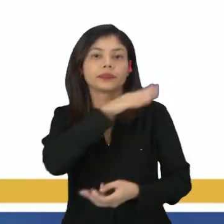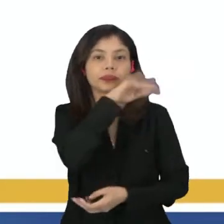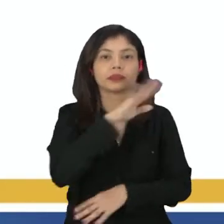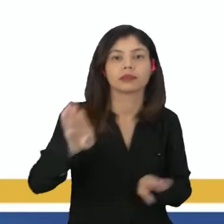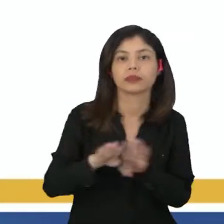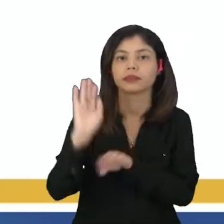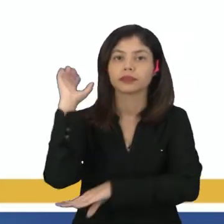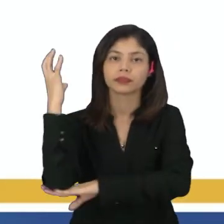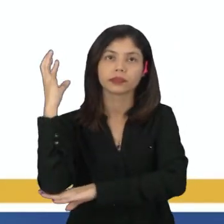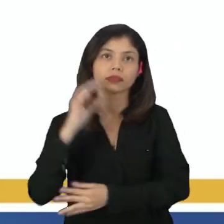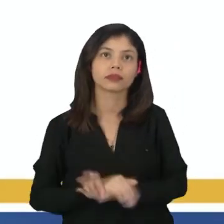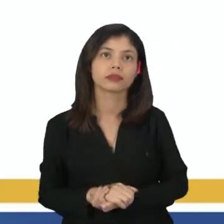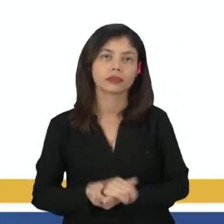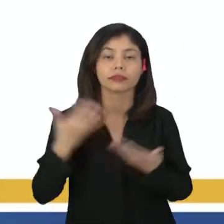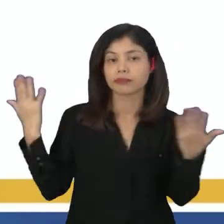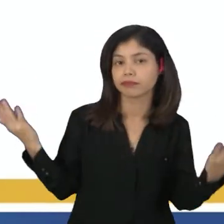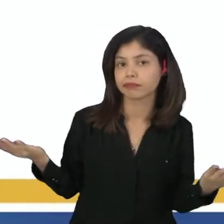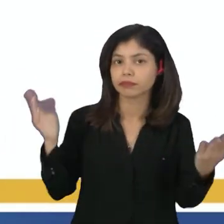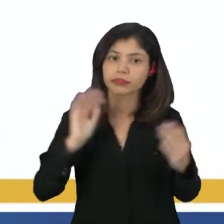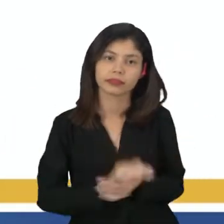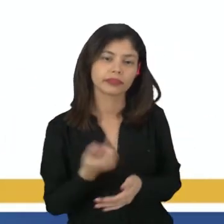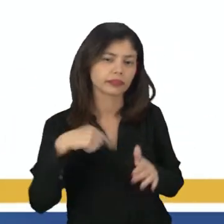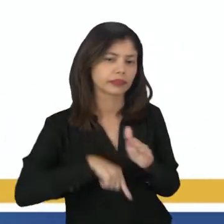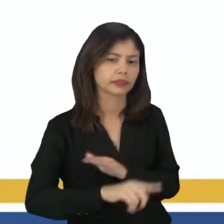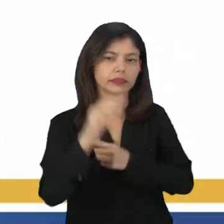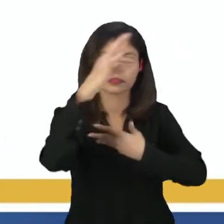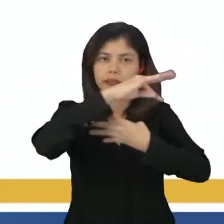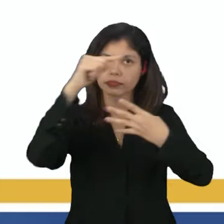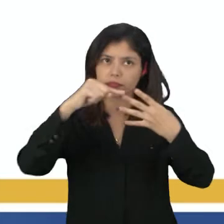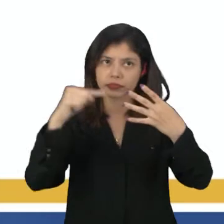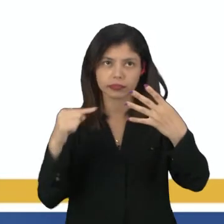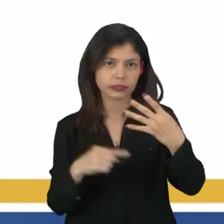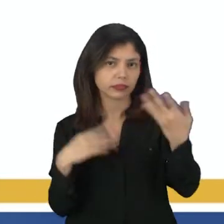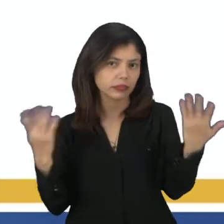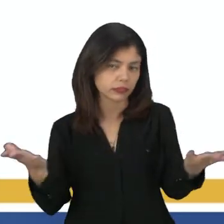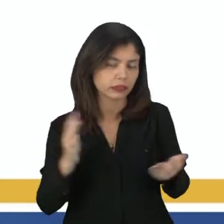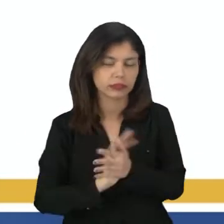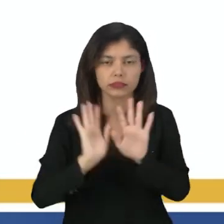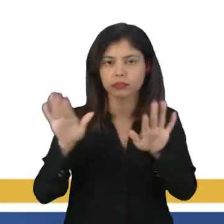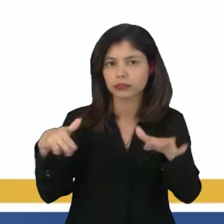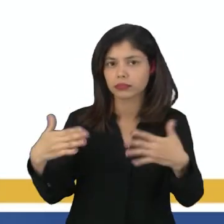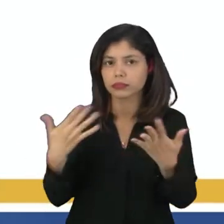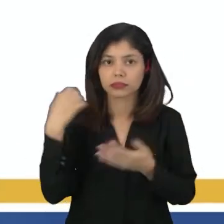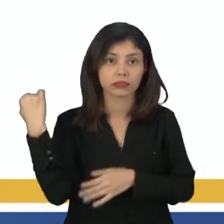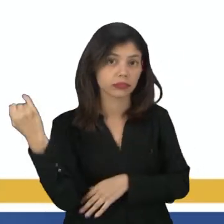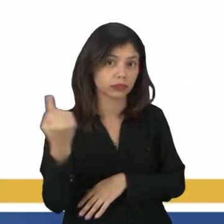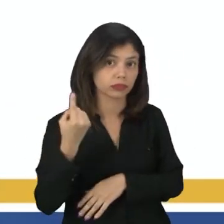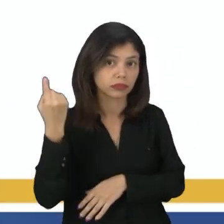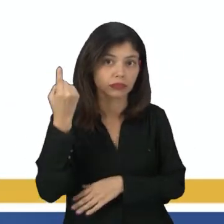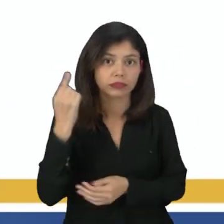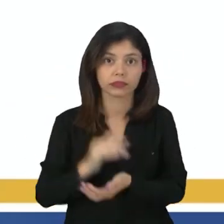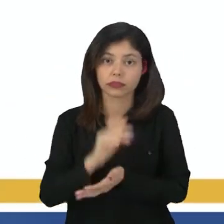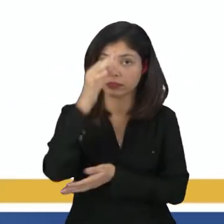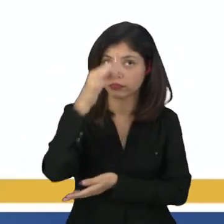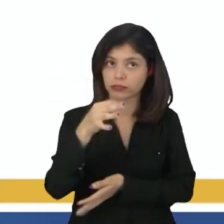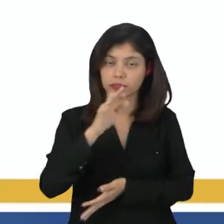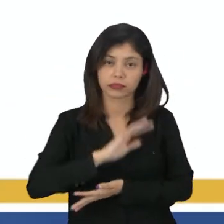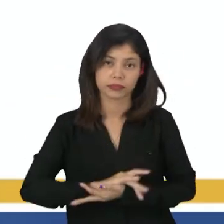e vegetais. E aí, dentre essas alternativas, qual é a única alternativa